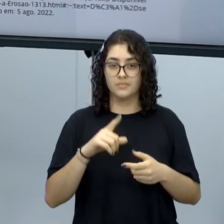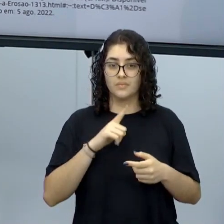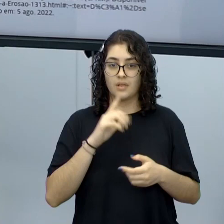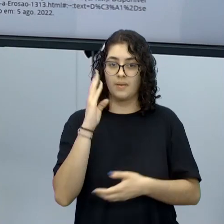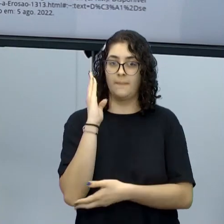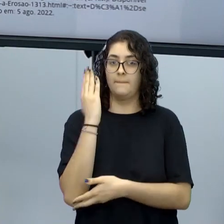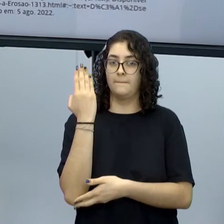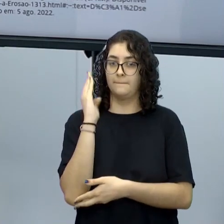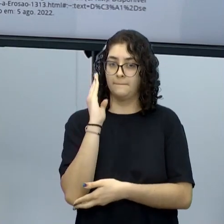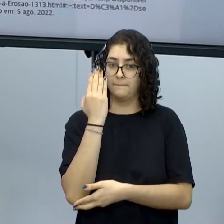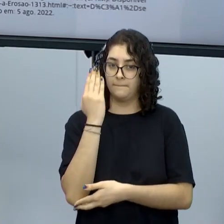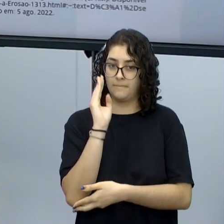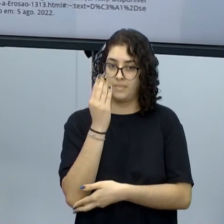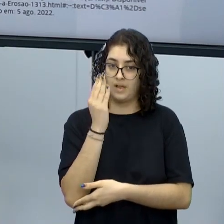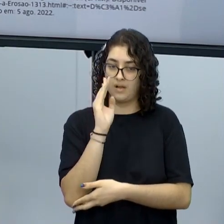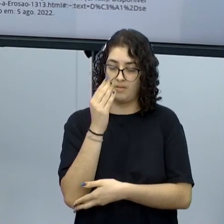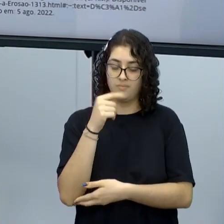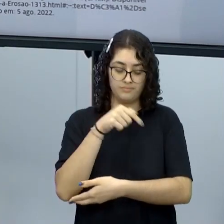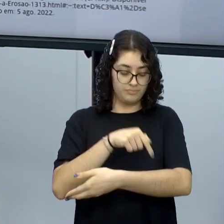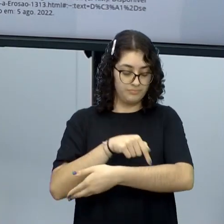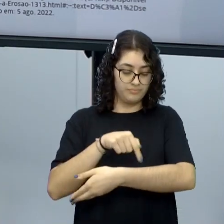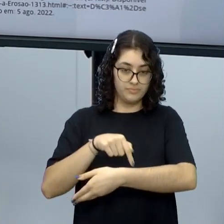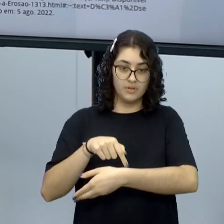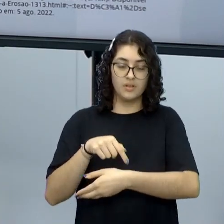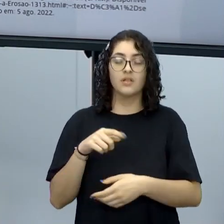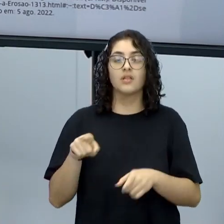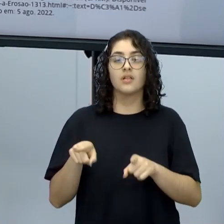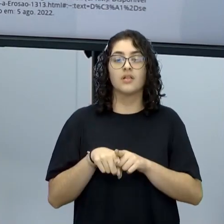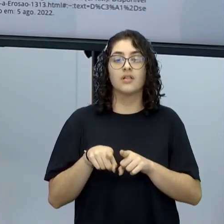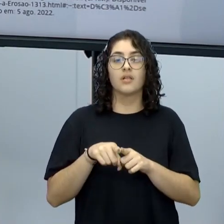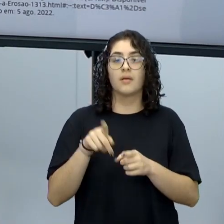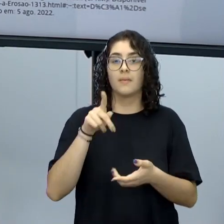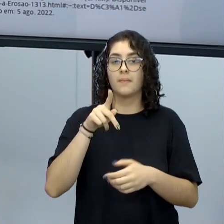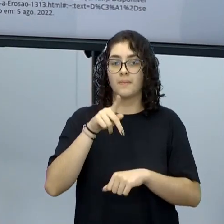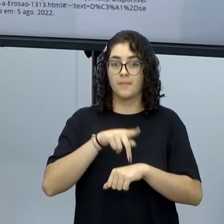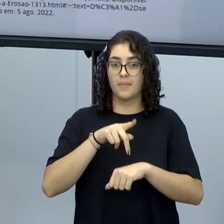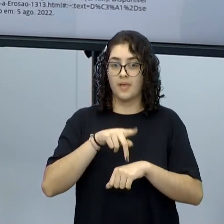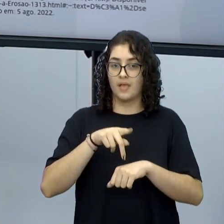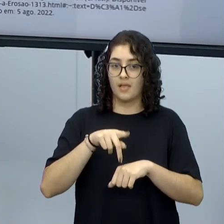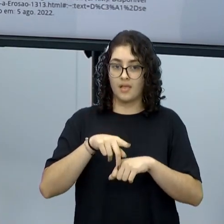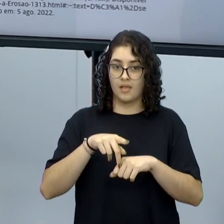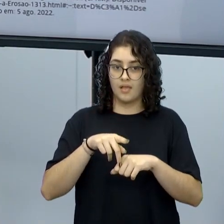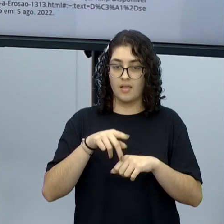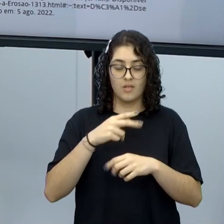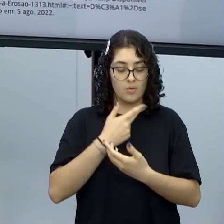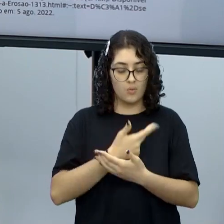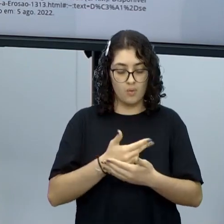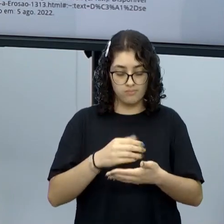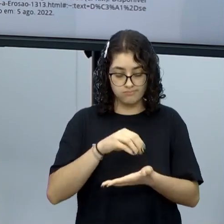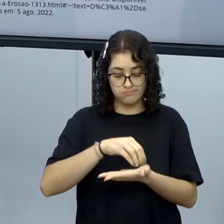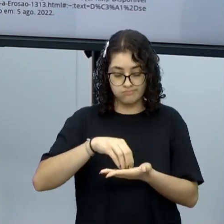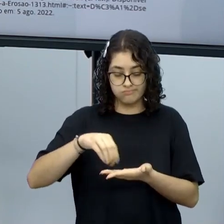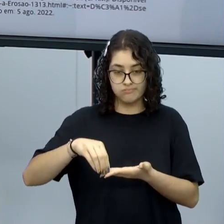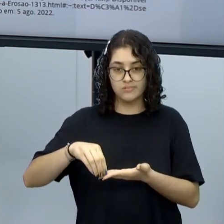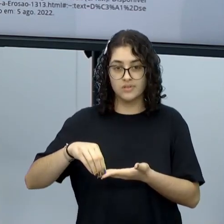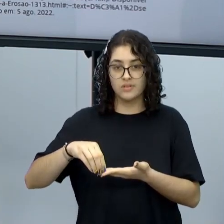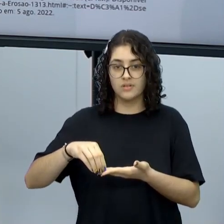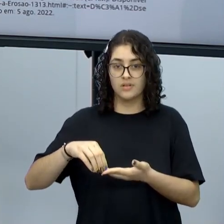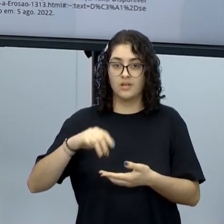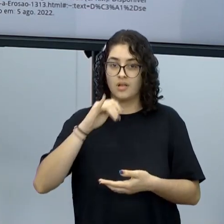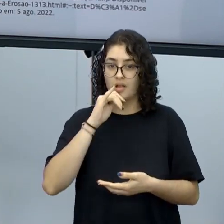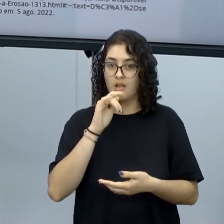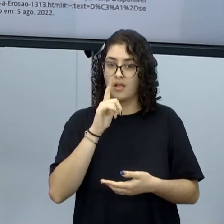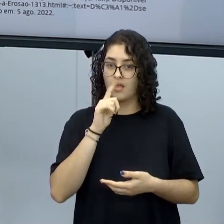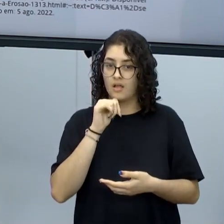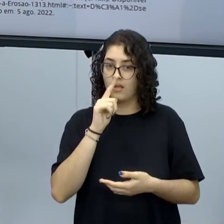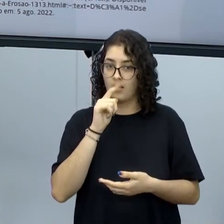madeira furadinho, e embaixo tinham várias pedras do mesmo tipo de rocha. E aí essa água